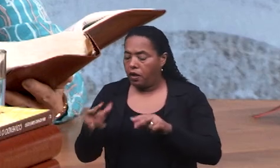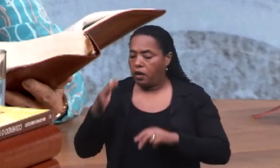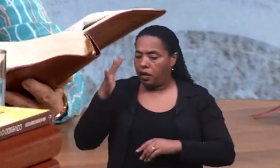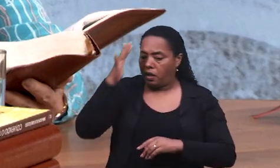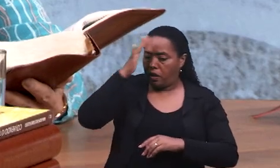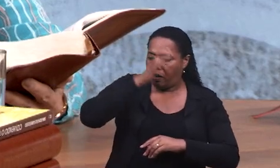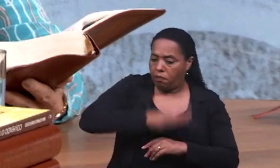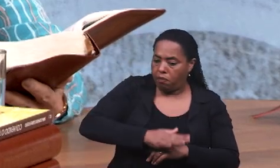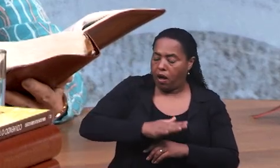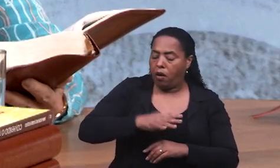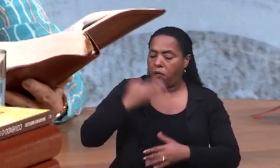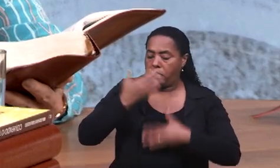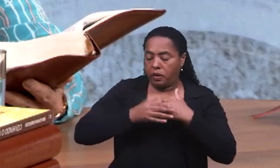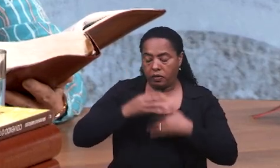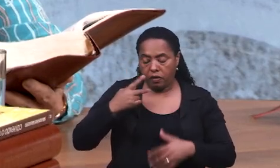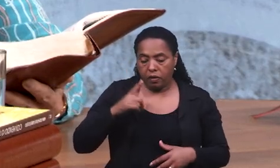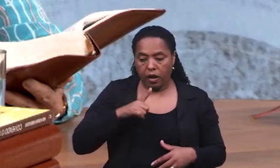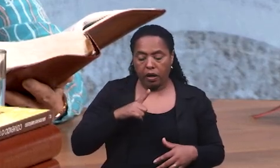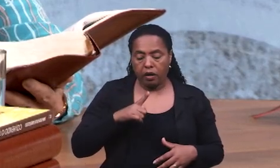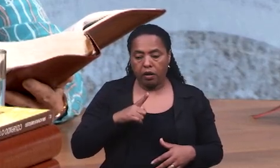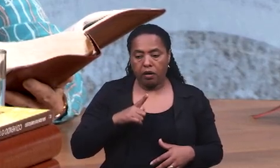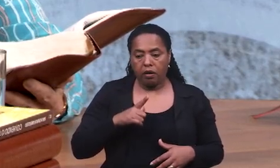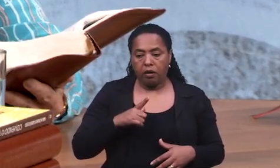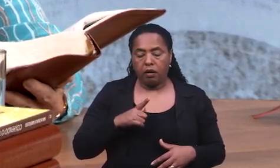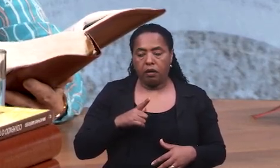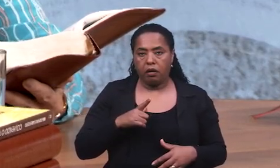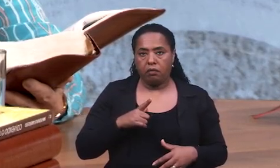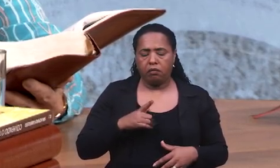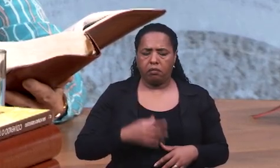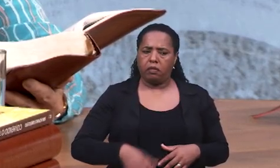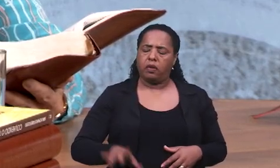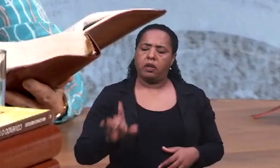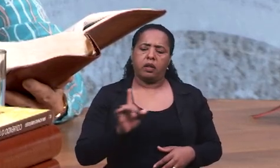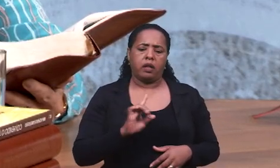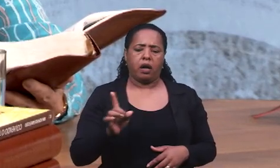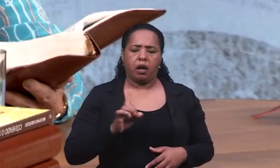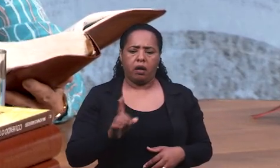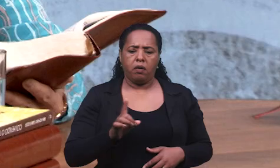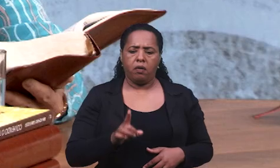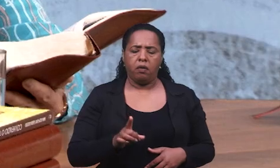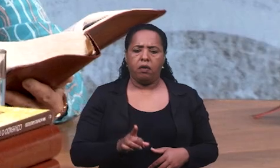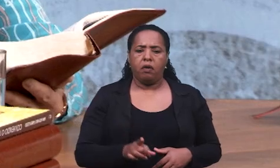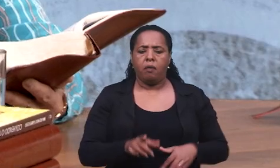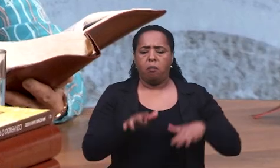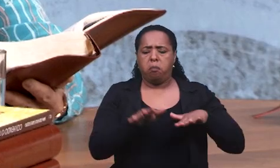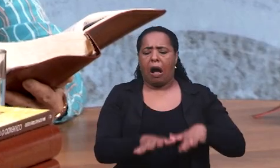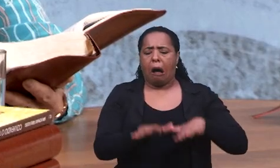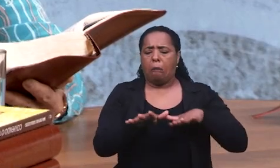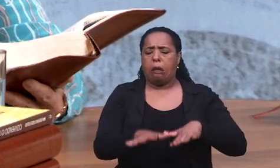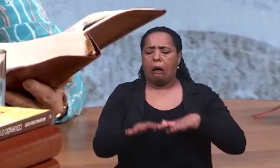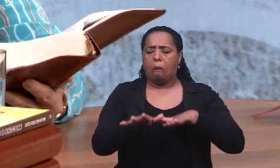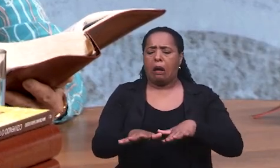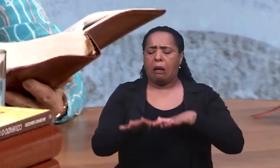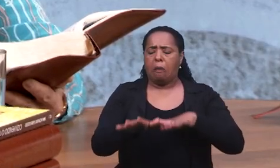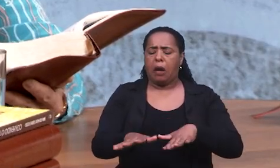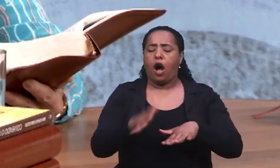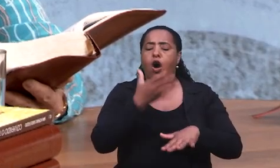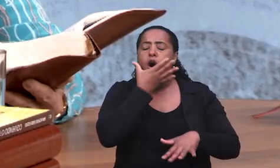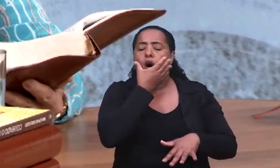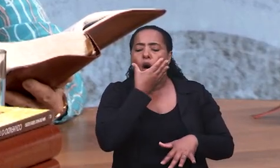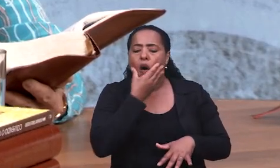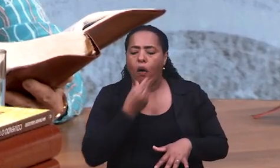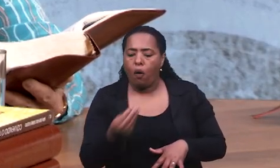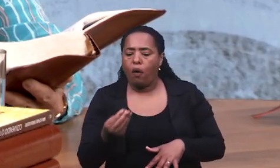da vossa face. Não será assim. Andai agora vós, varões,